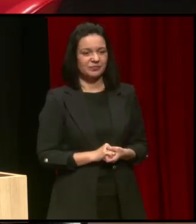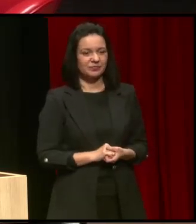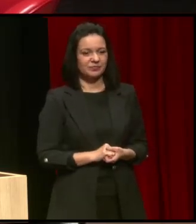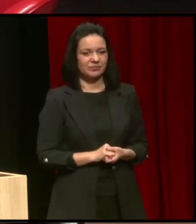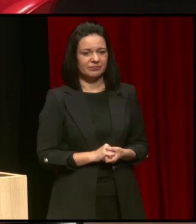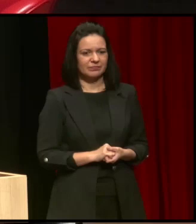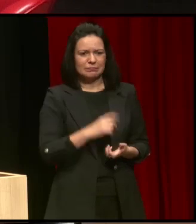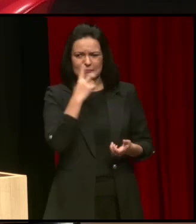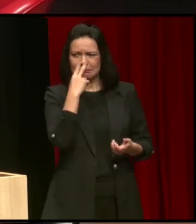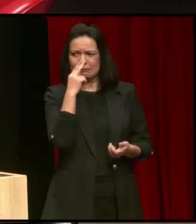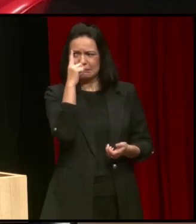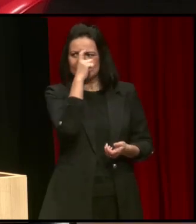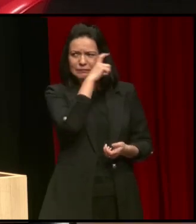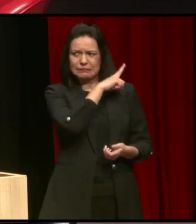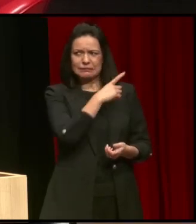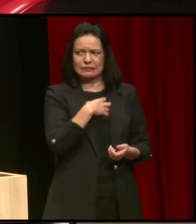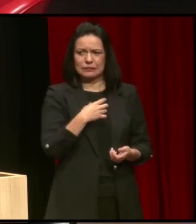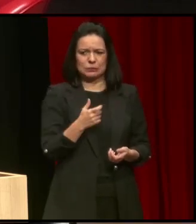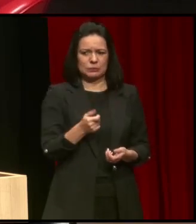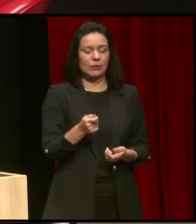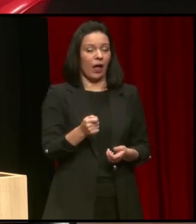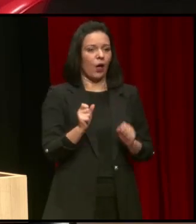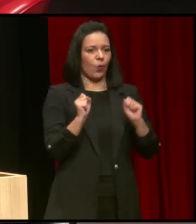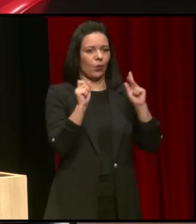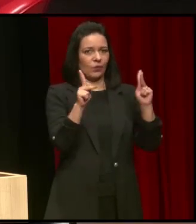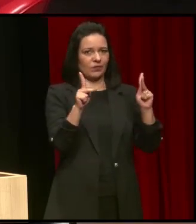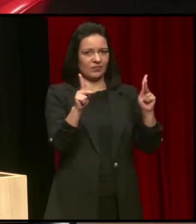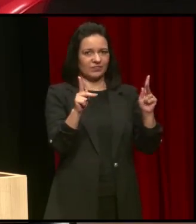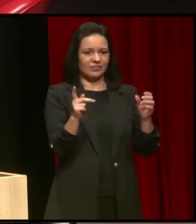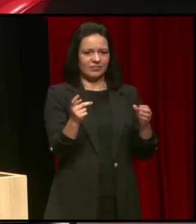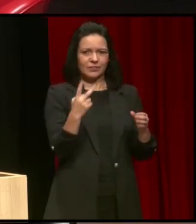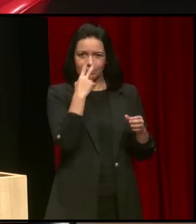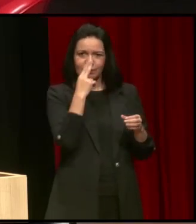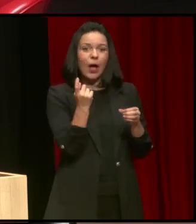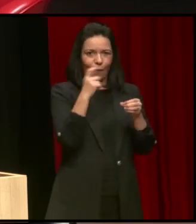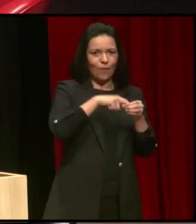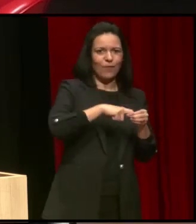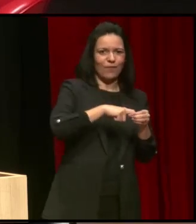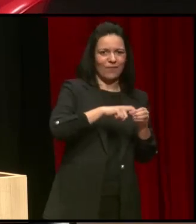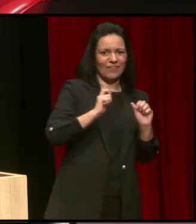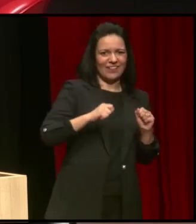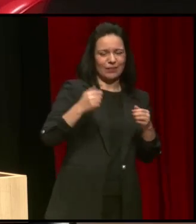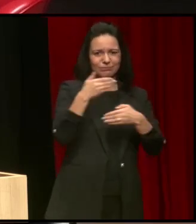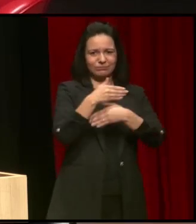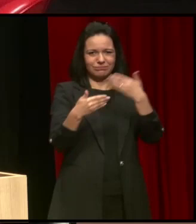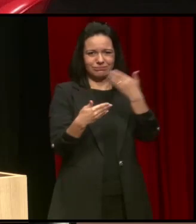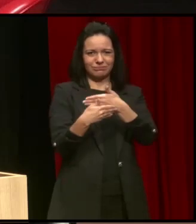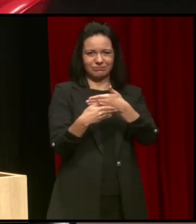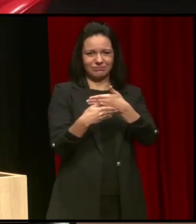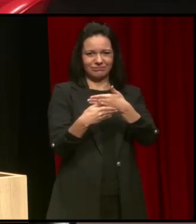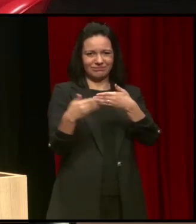Eu estou apanhando isso aqui, rapaz. Ok, aí voltei de novo onde eu queria.